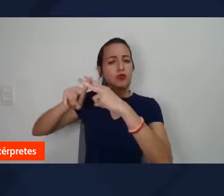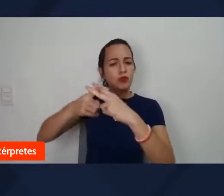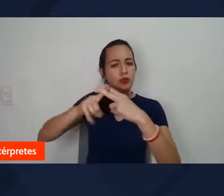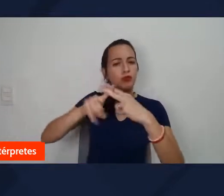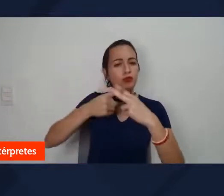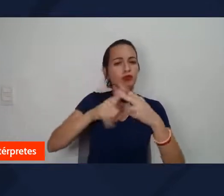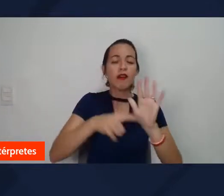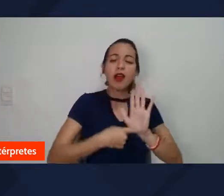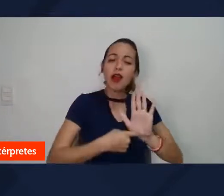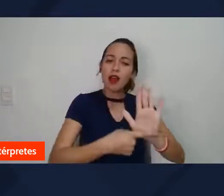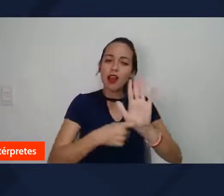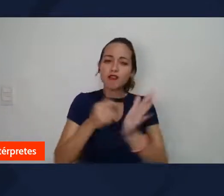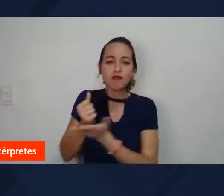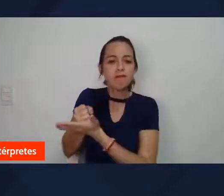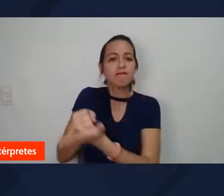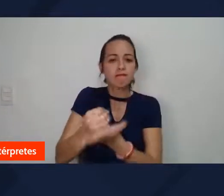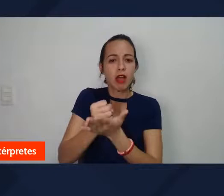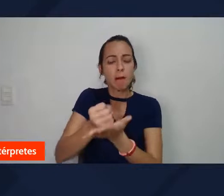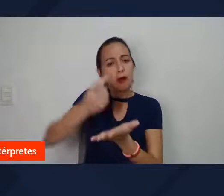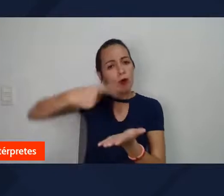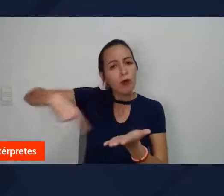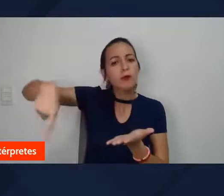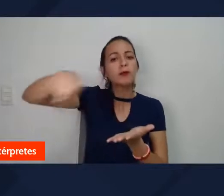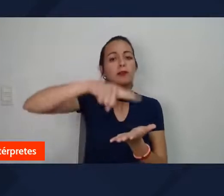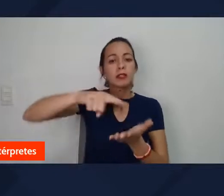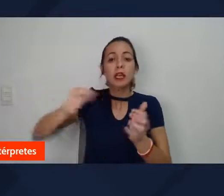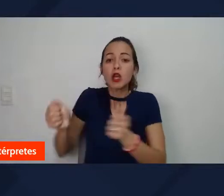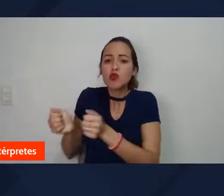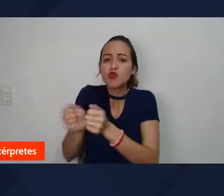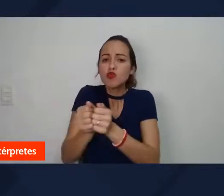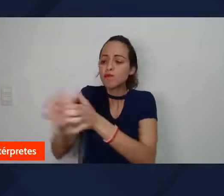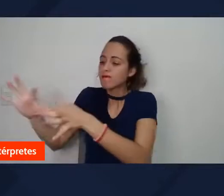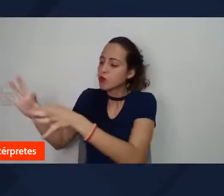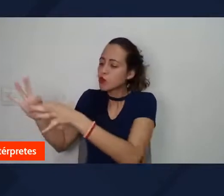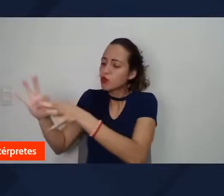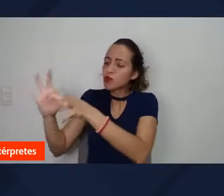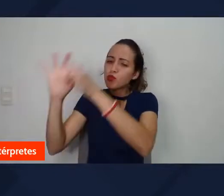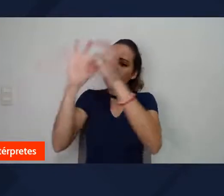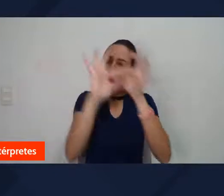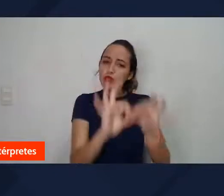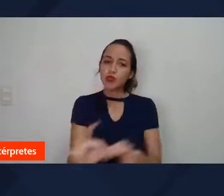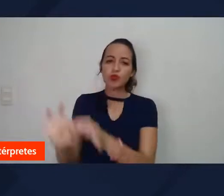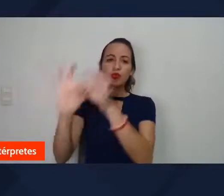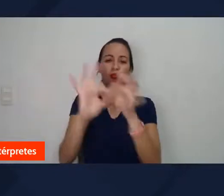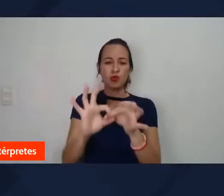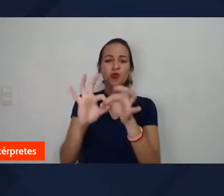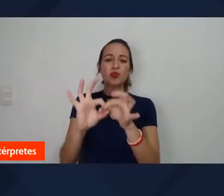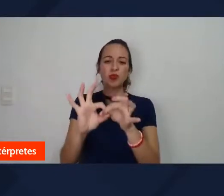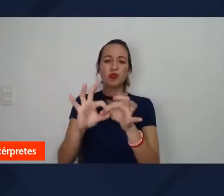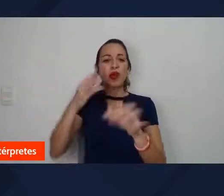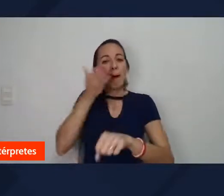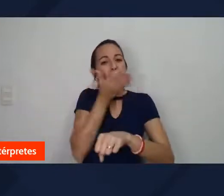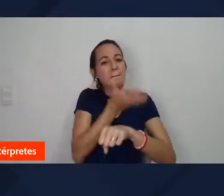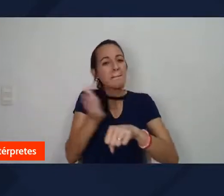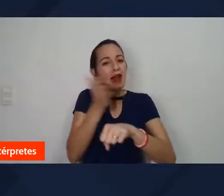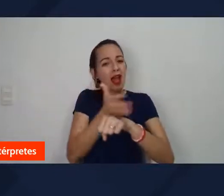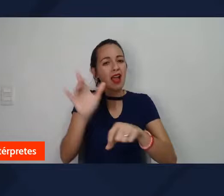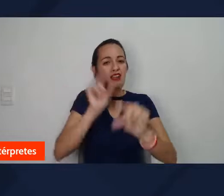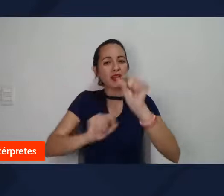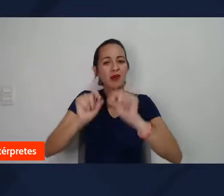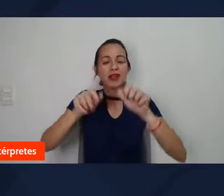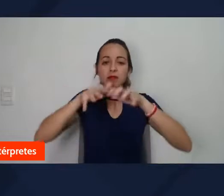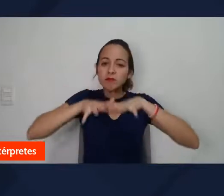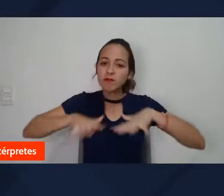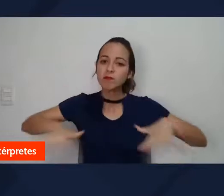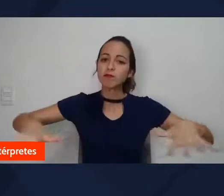para isso, nos unem os princípios que sustentam práticas plurais e